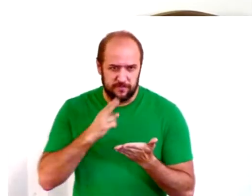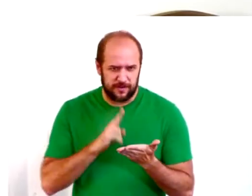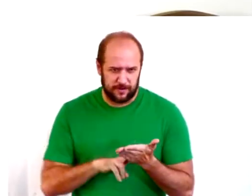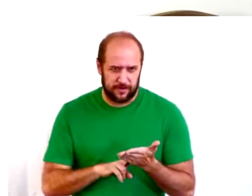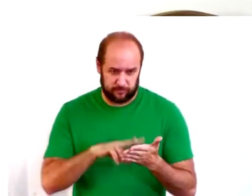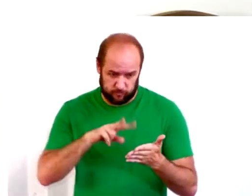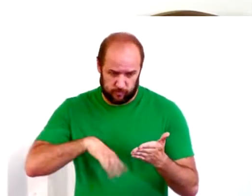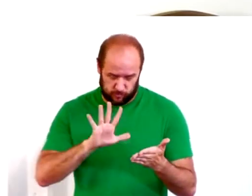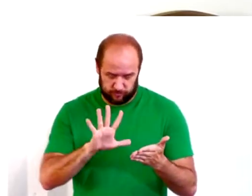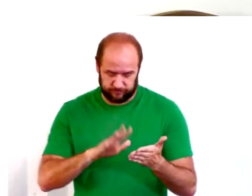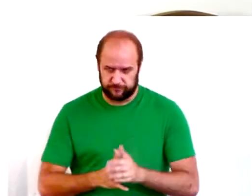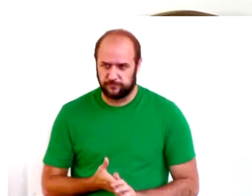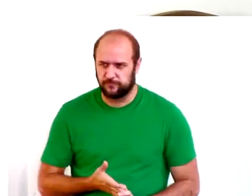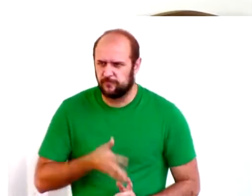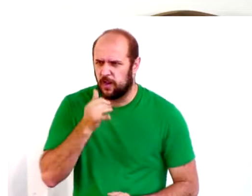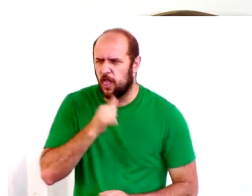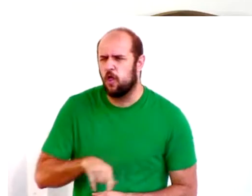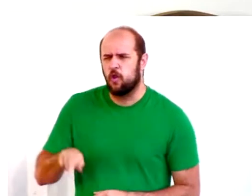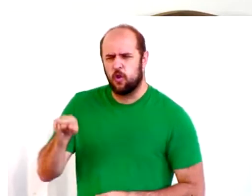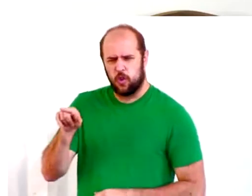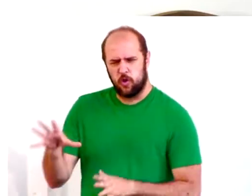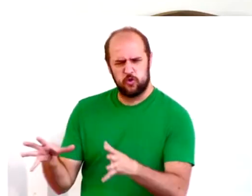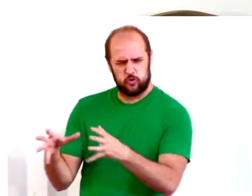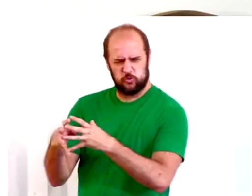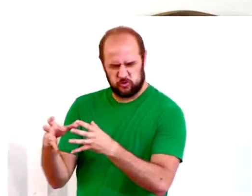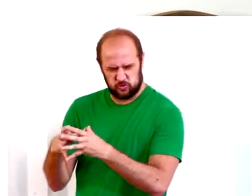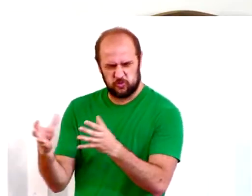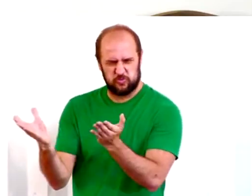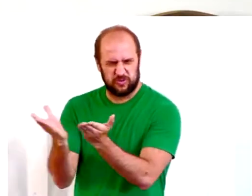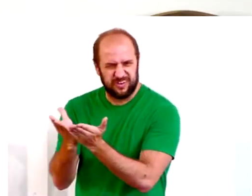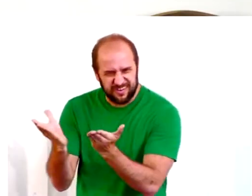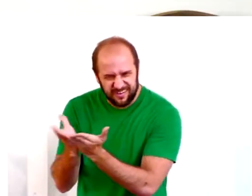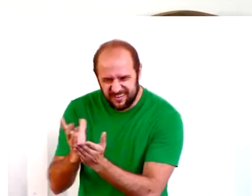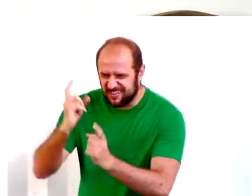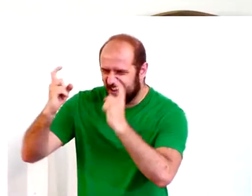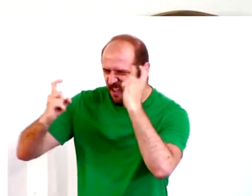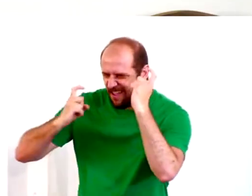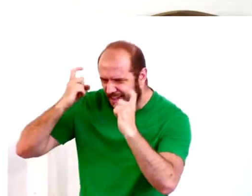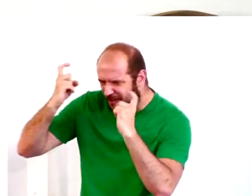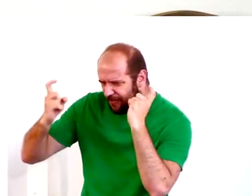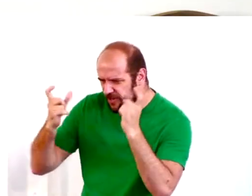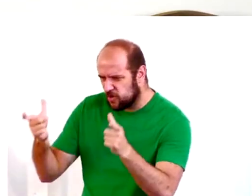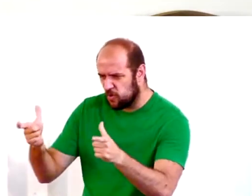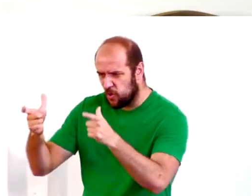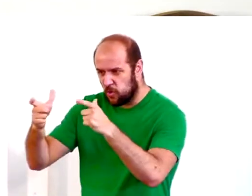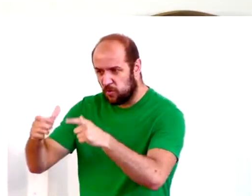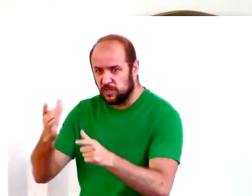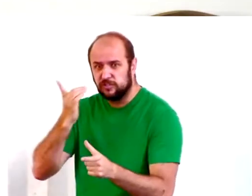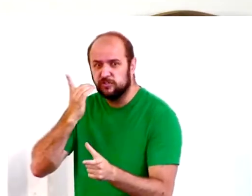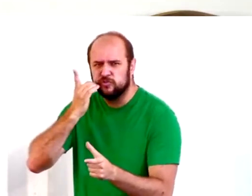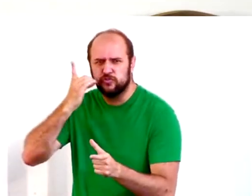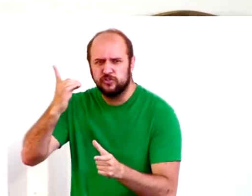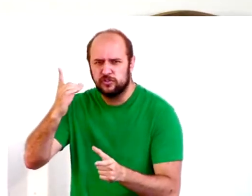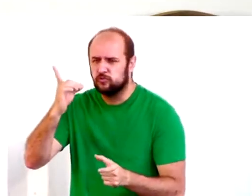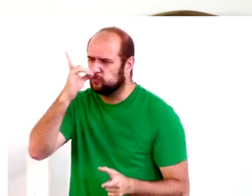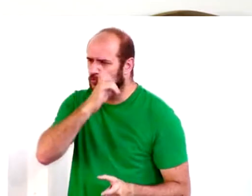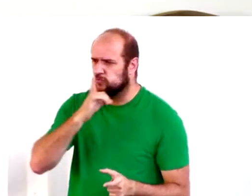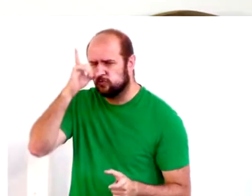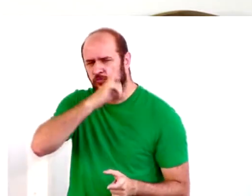sua carta, eles têm o hábito de se reunirem em um determinado dia, que é o